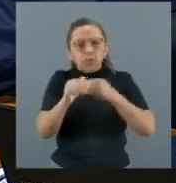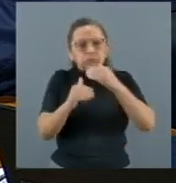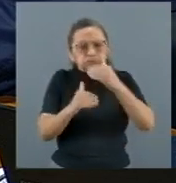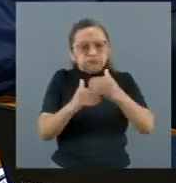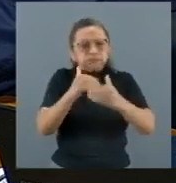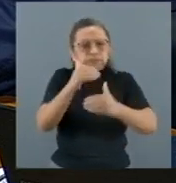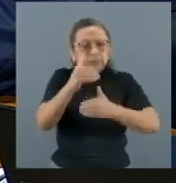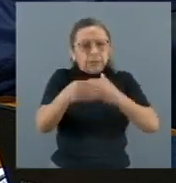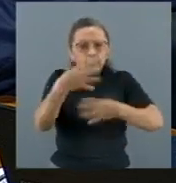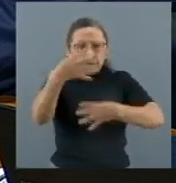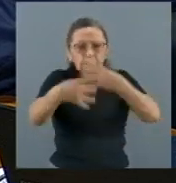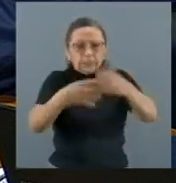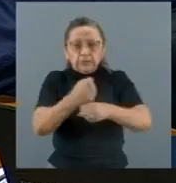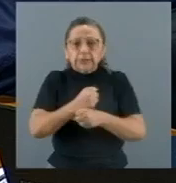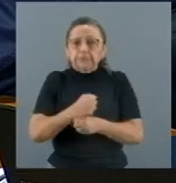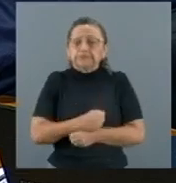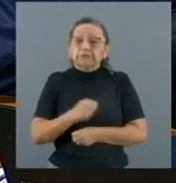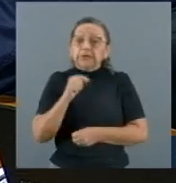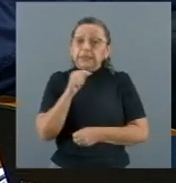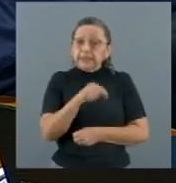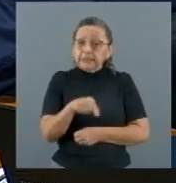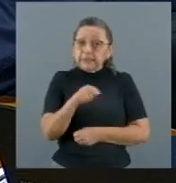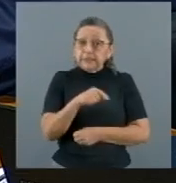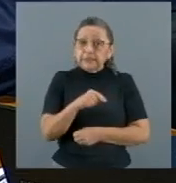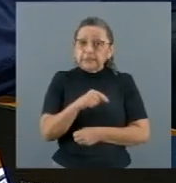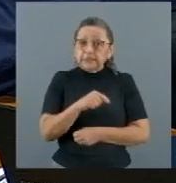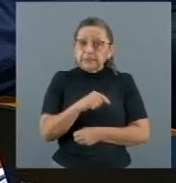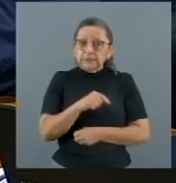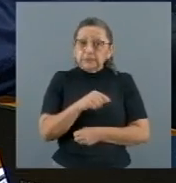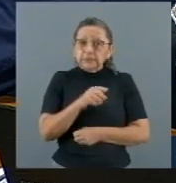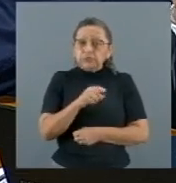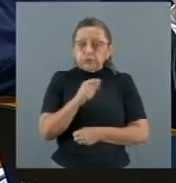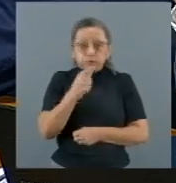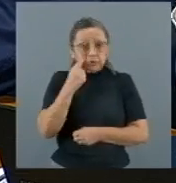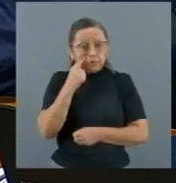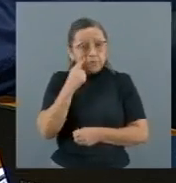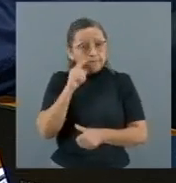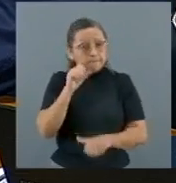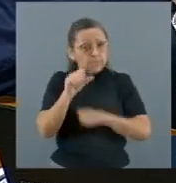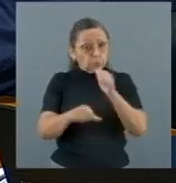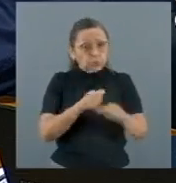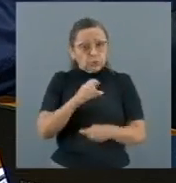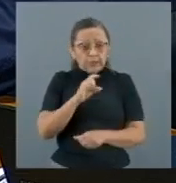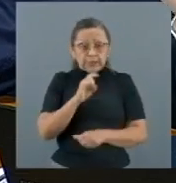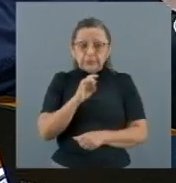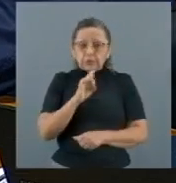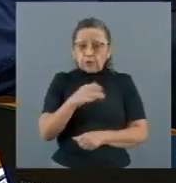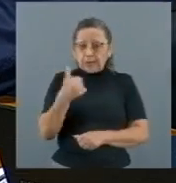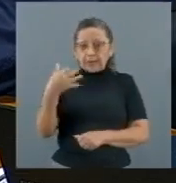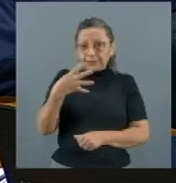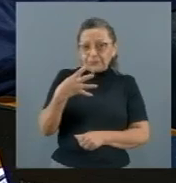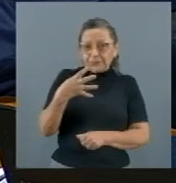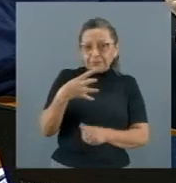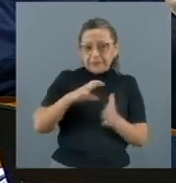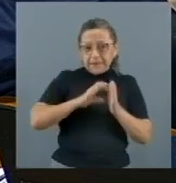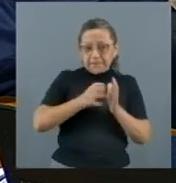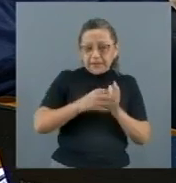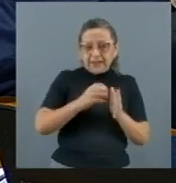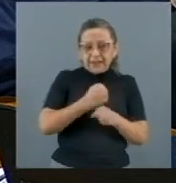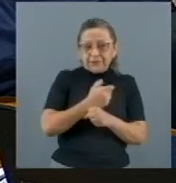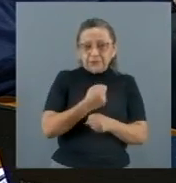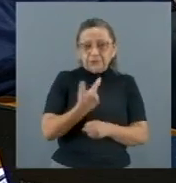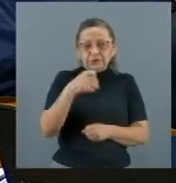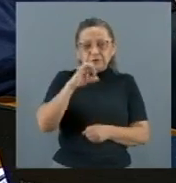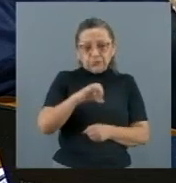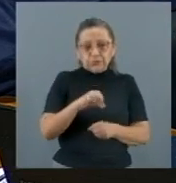anos. Isso fez que com apenas 14 partidos em 2022 ultrapassassem esse sarrafo. E o 14º